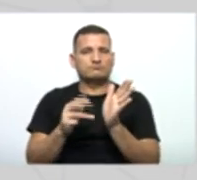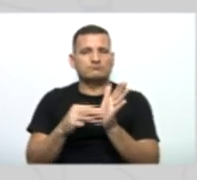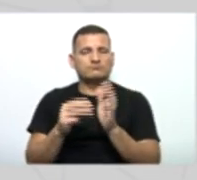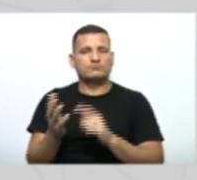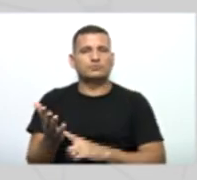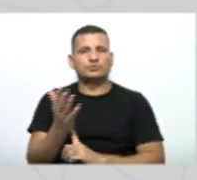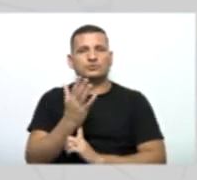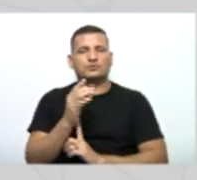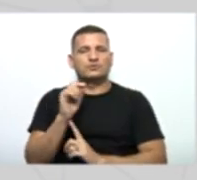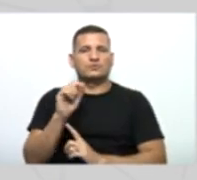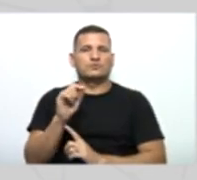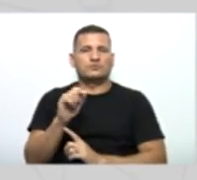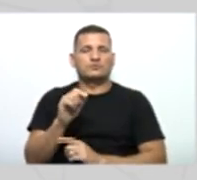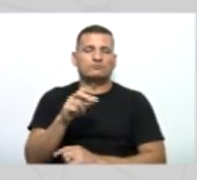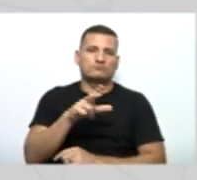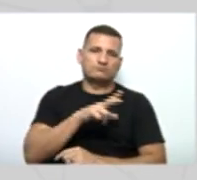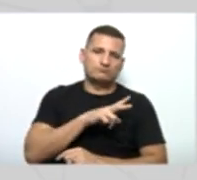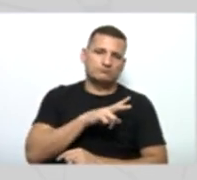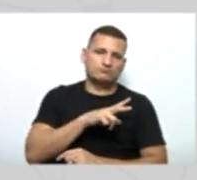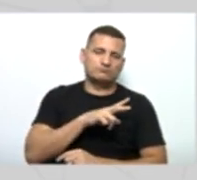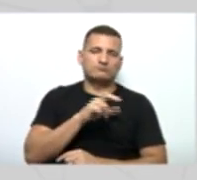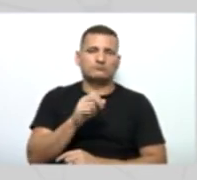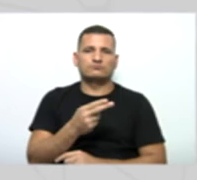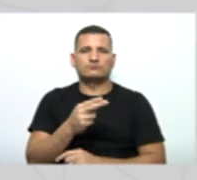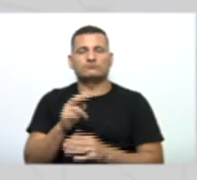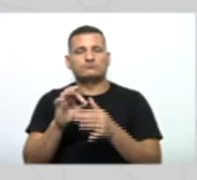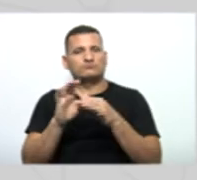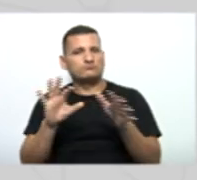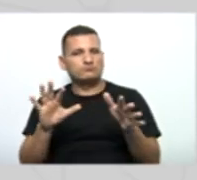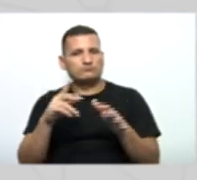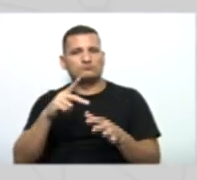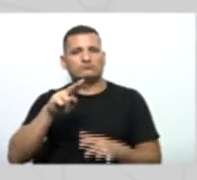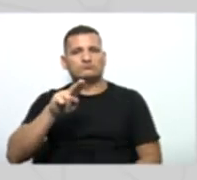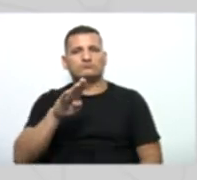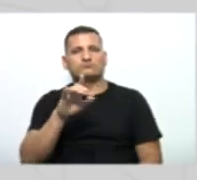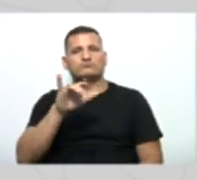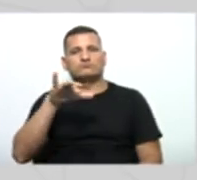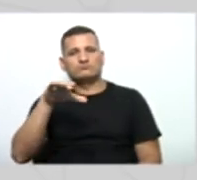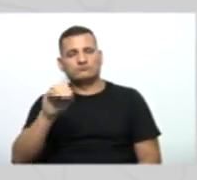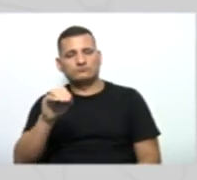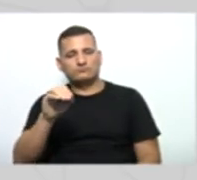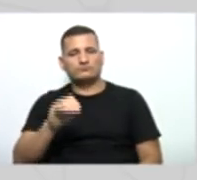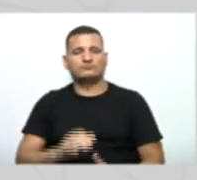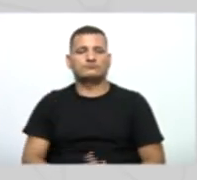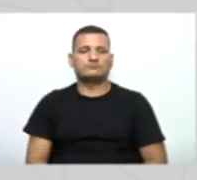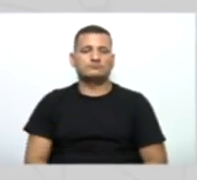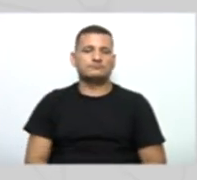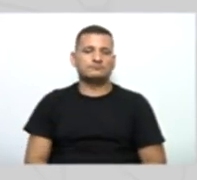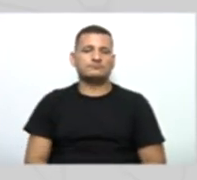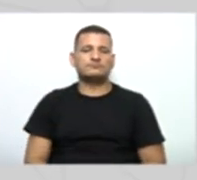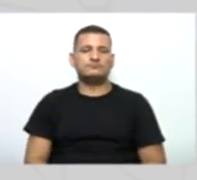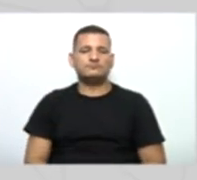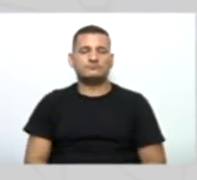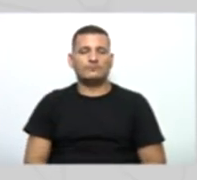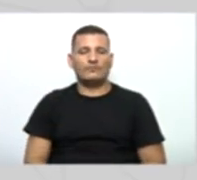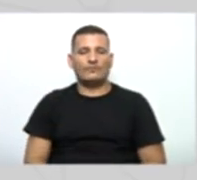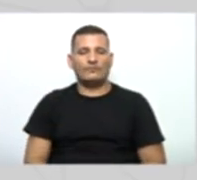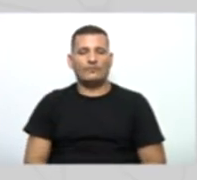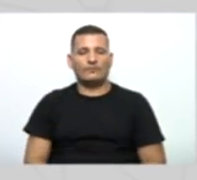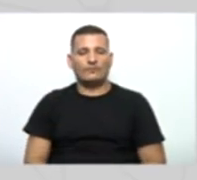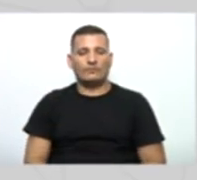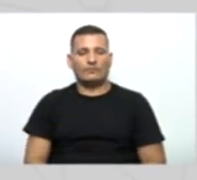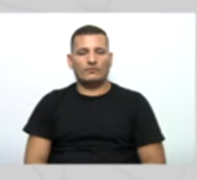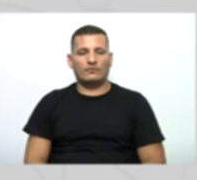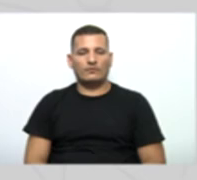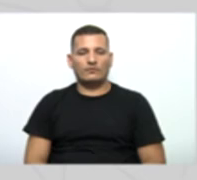mensagem dizendo que os atributos são públicos ou privados. Então, quando você acessasse aqui os atributos públicos, o método público